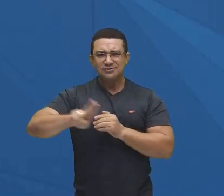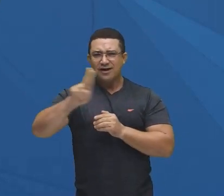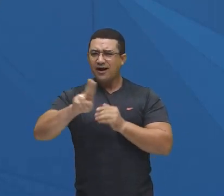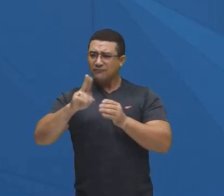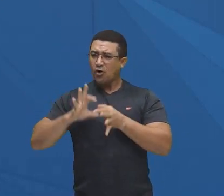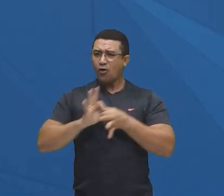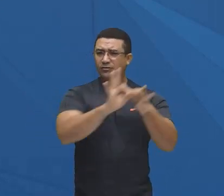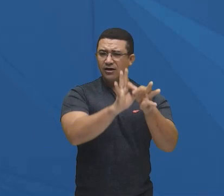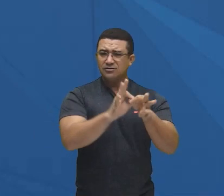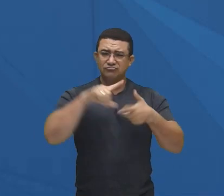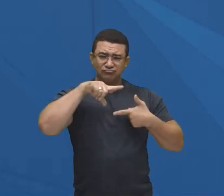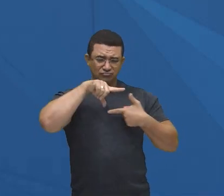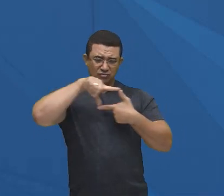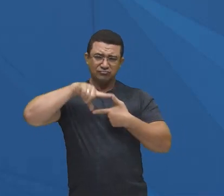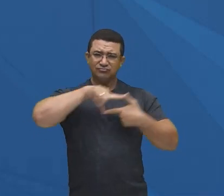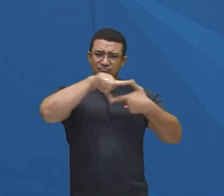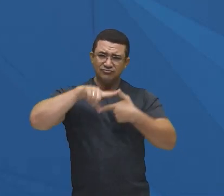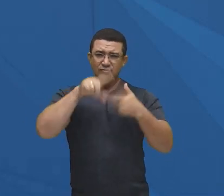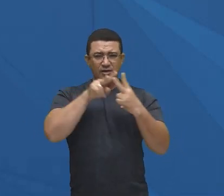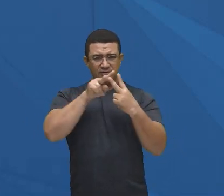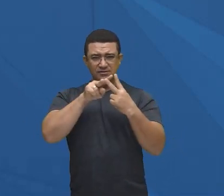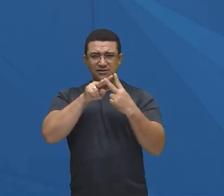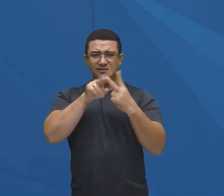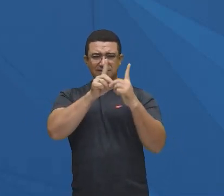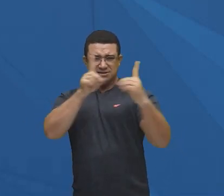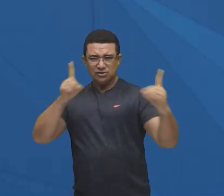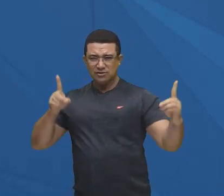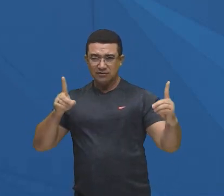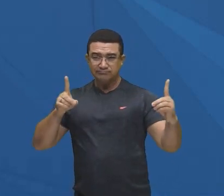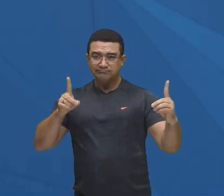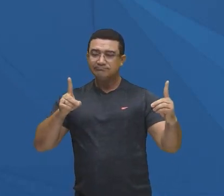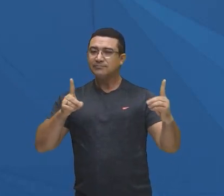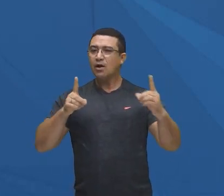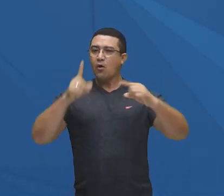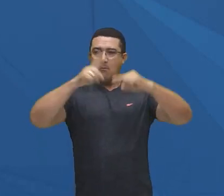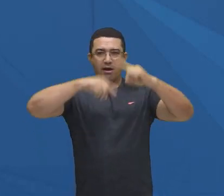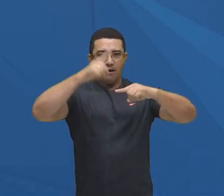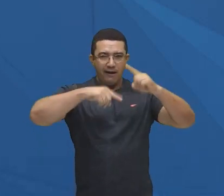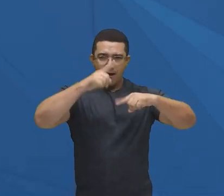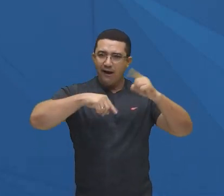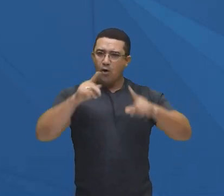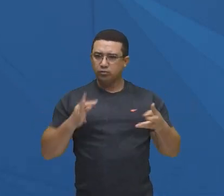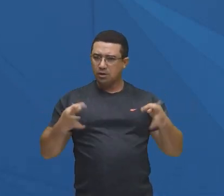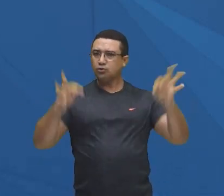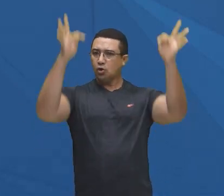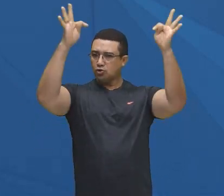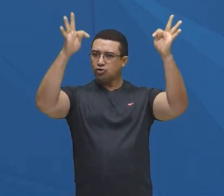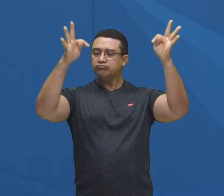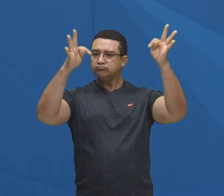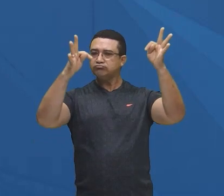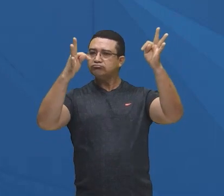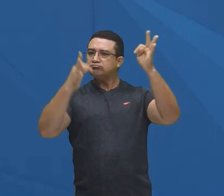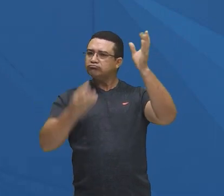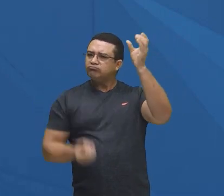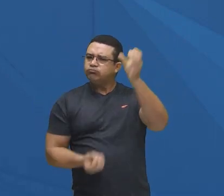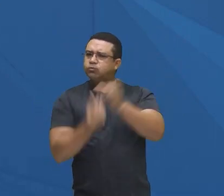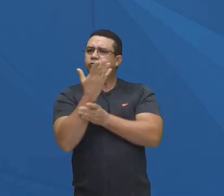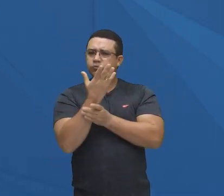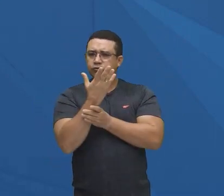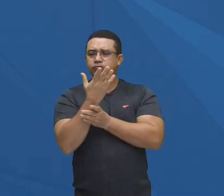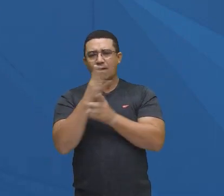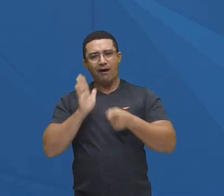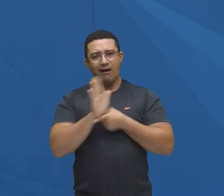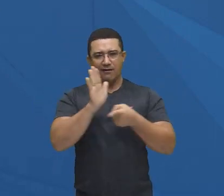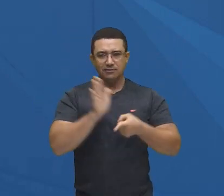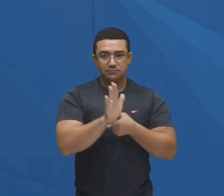de isolamento, de distanciamento, essas ferramentas que possibilitam a comunicação vieram mesmo, não é? Então,